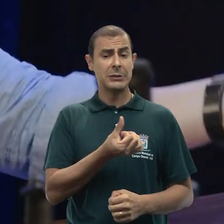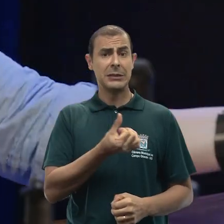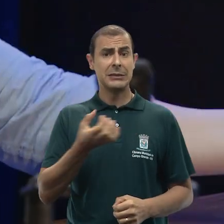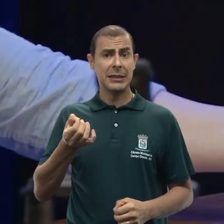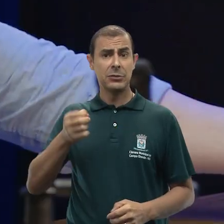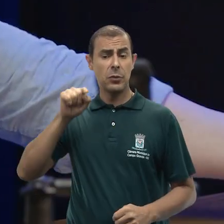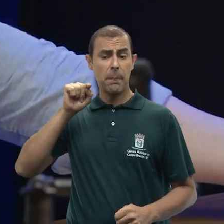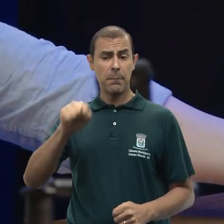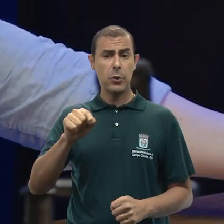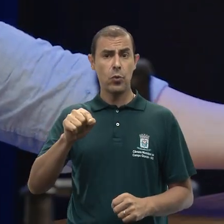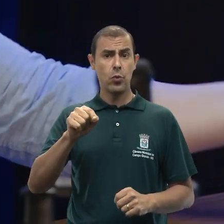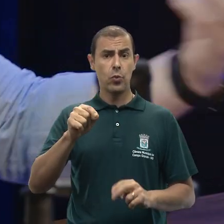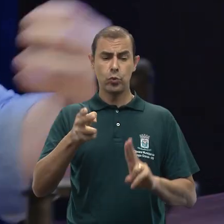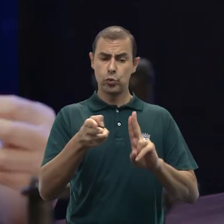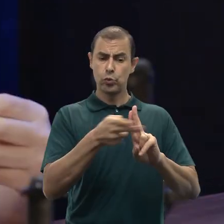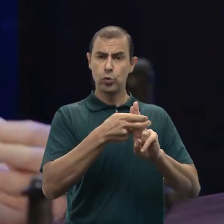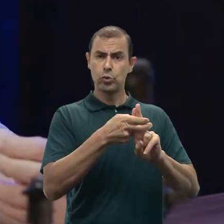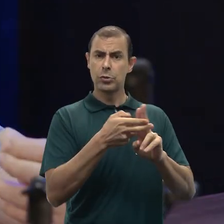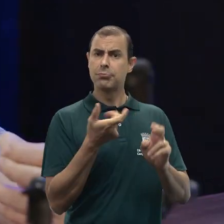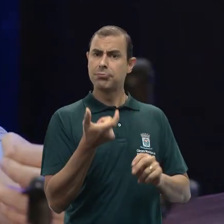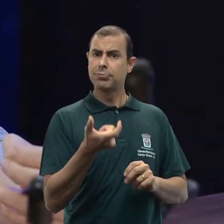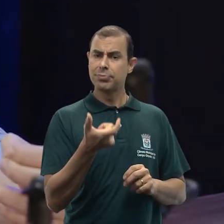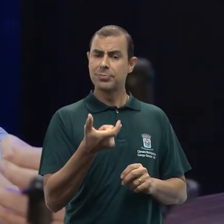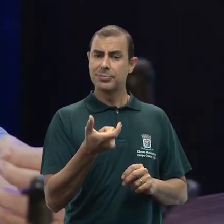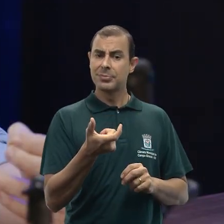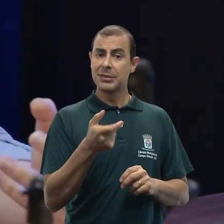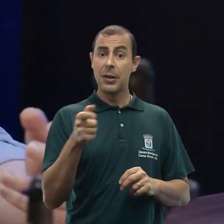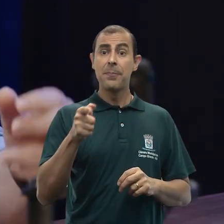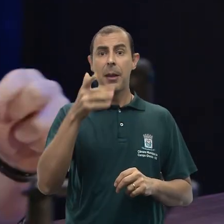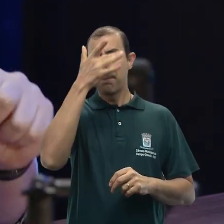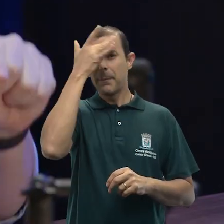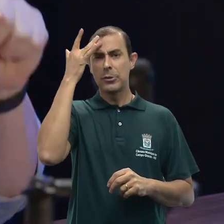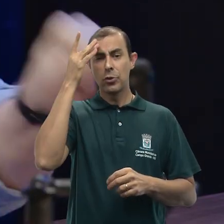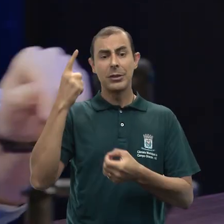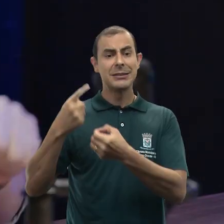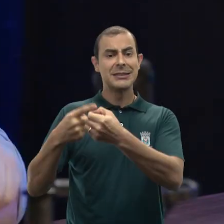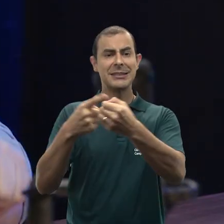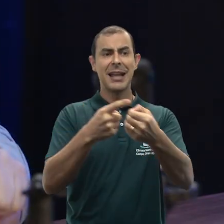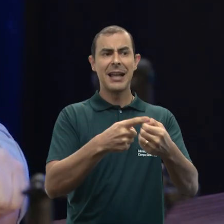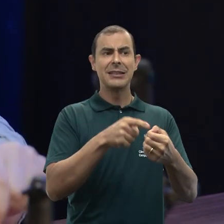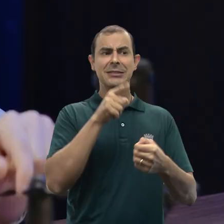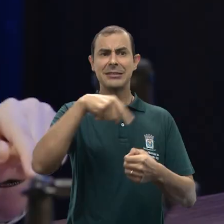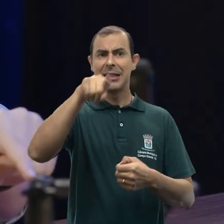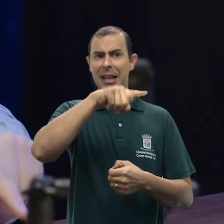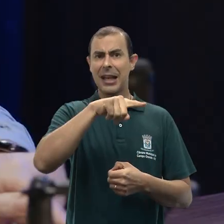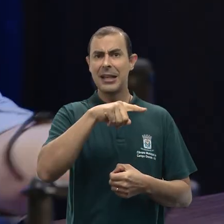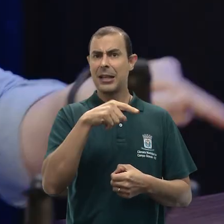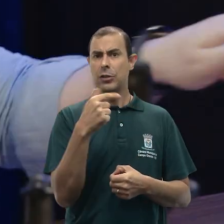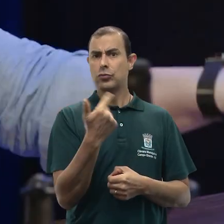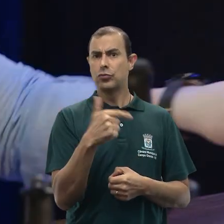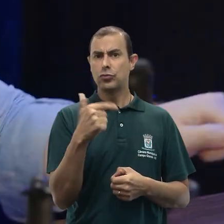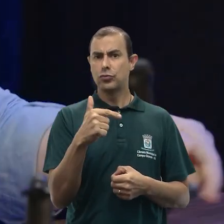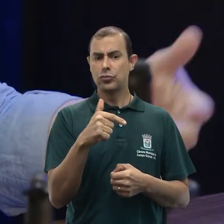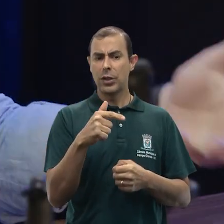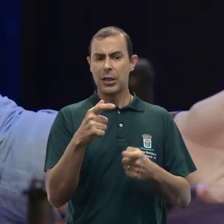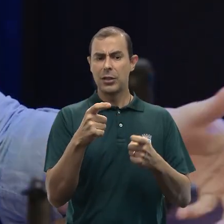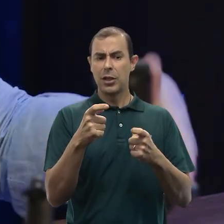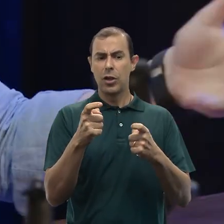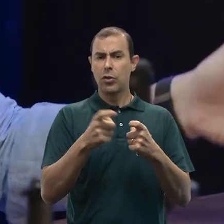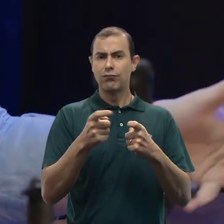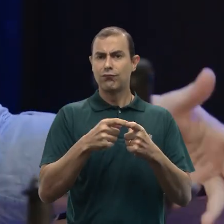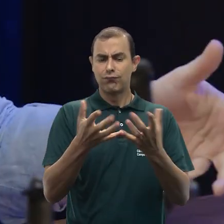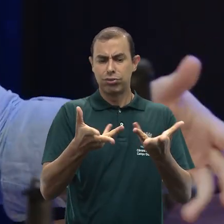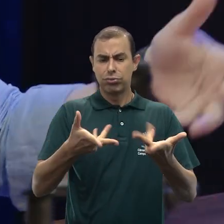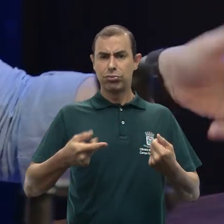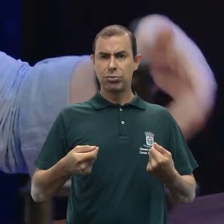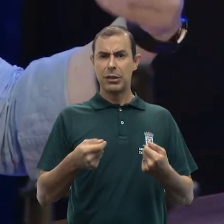alta complexidade, ela acaba invadindo a cidade, Campo Grande, invadindo a capital. Os prefeitos no interior, ao invés de investir, porque